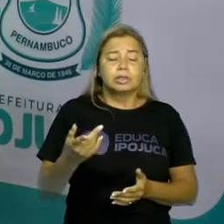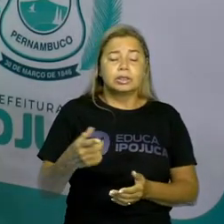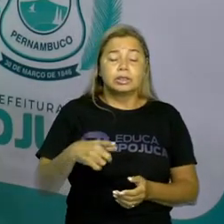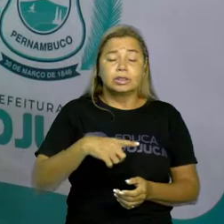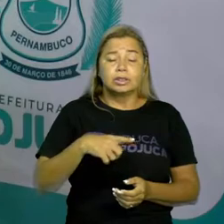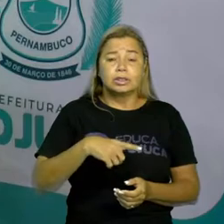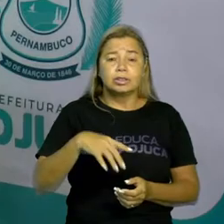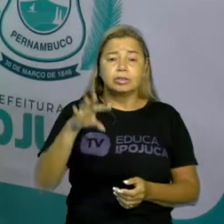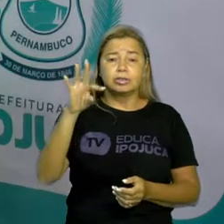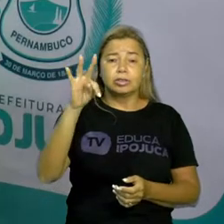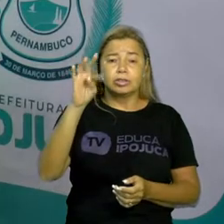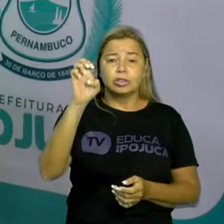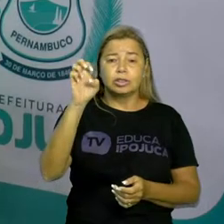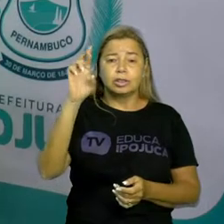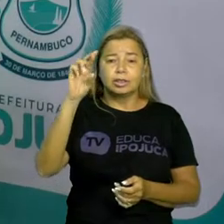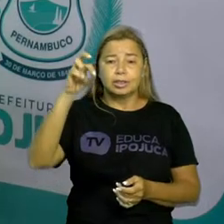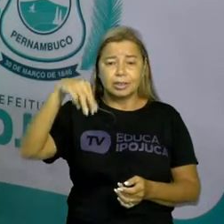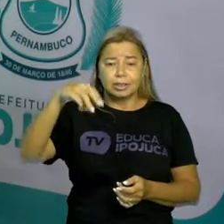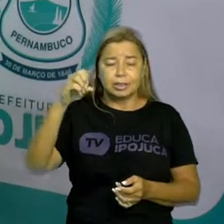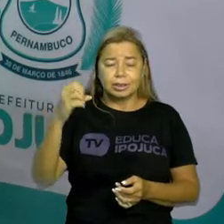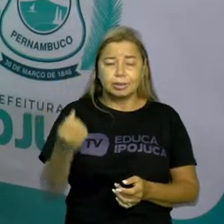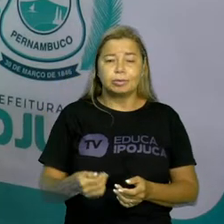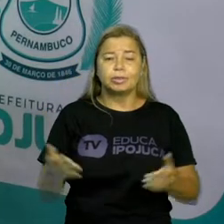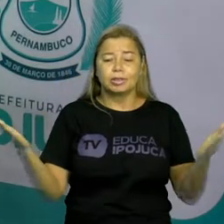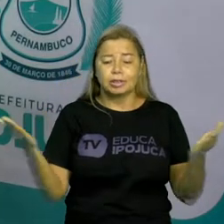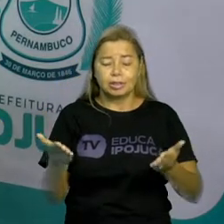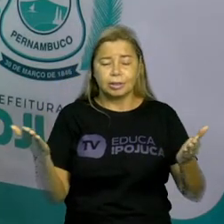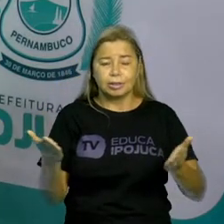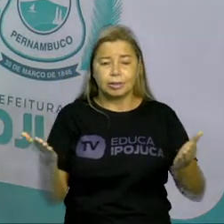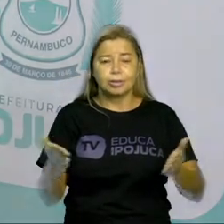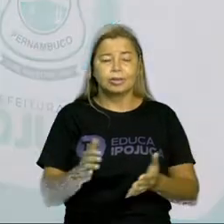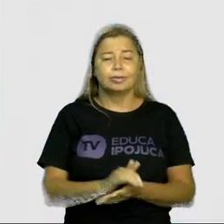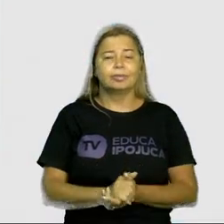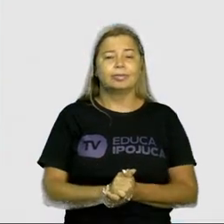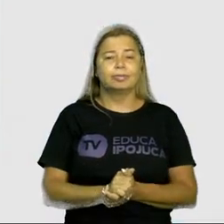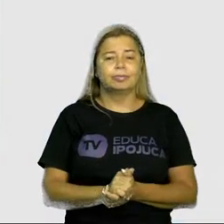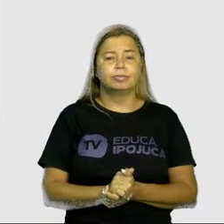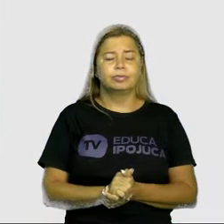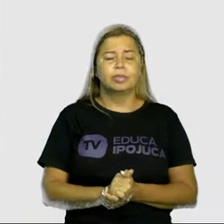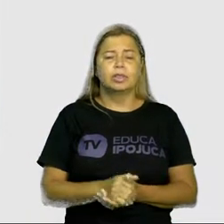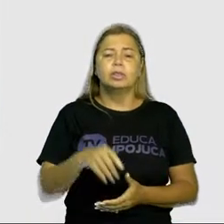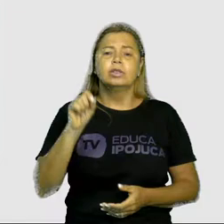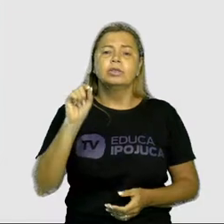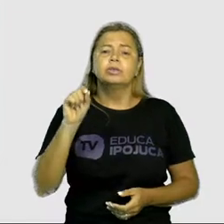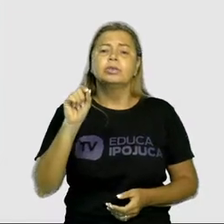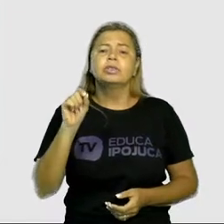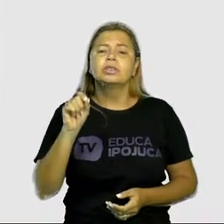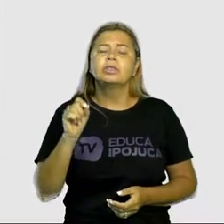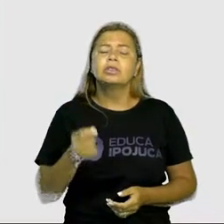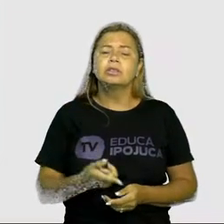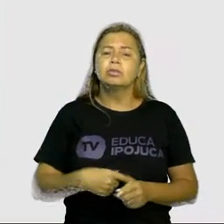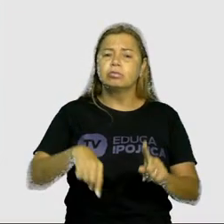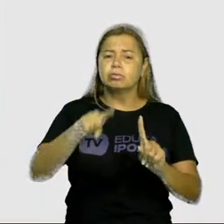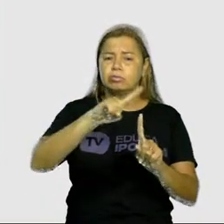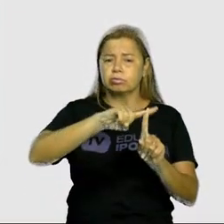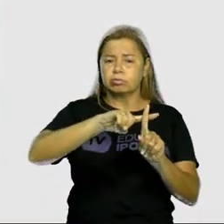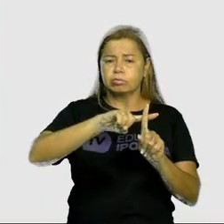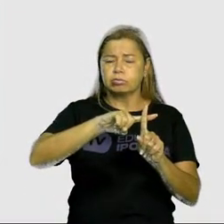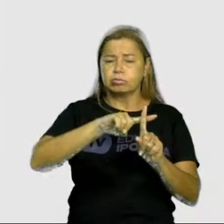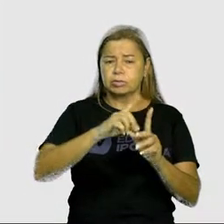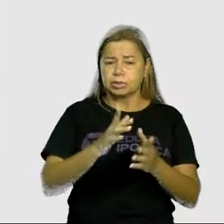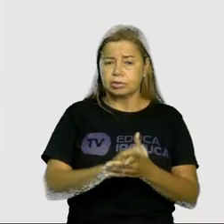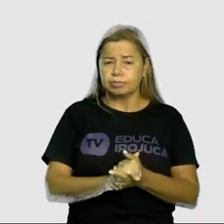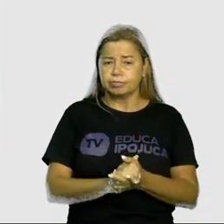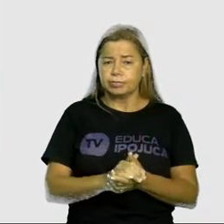vê aqui nessa aula de hoje. O que é adição? O que é adição? Quando a gente ensina